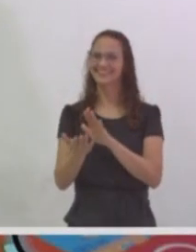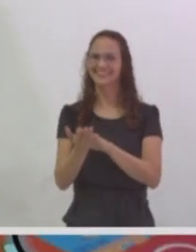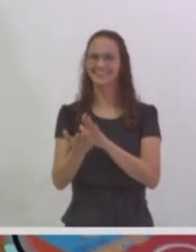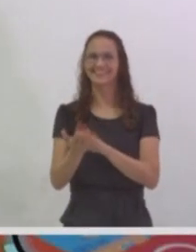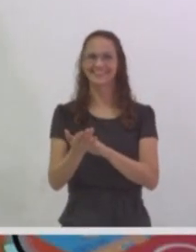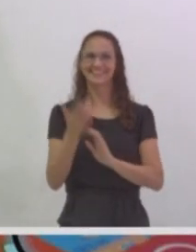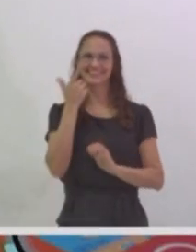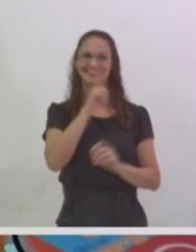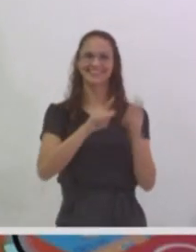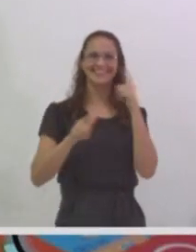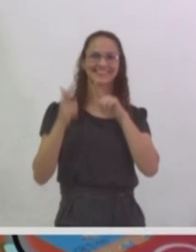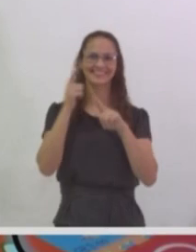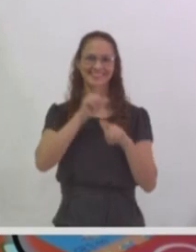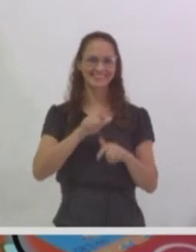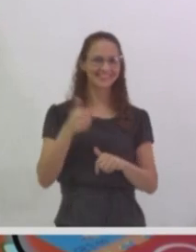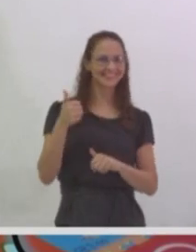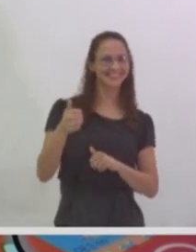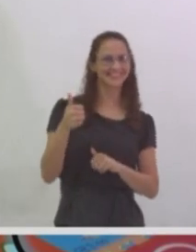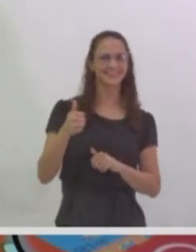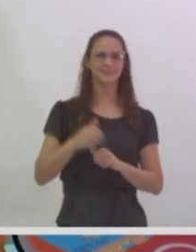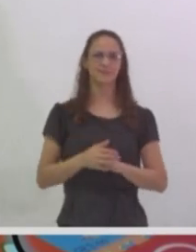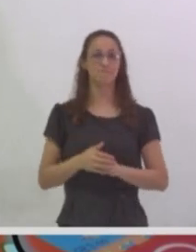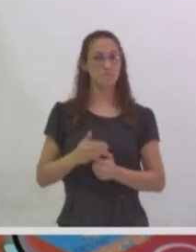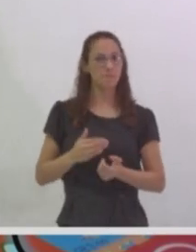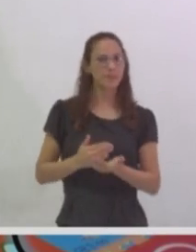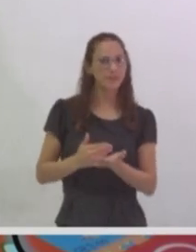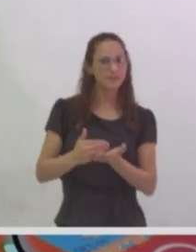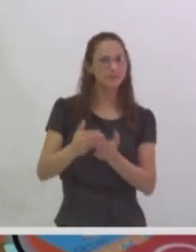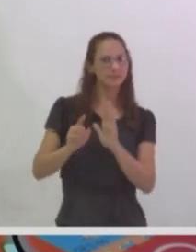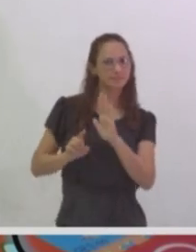continuar nossa pergunta. Olha só, gente.